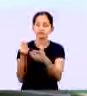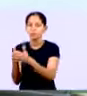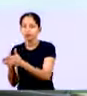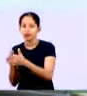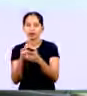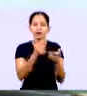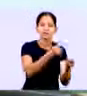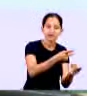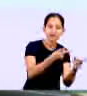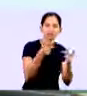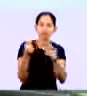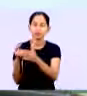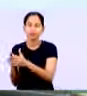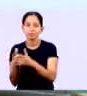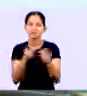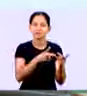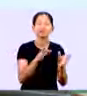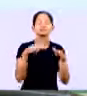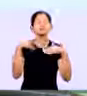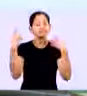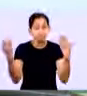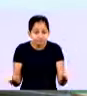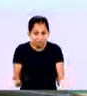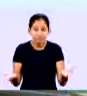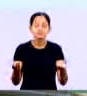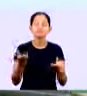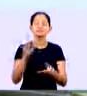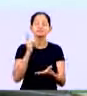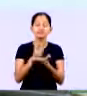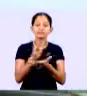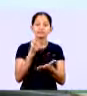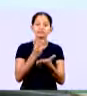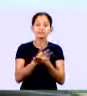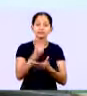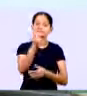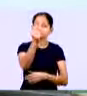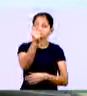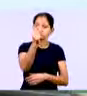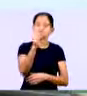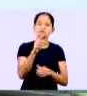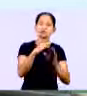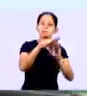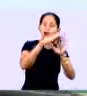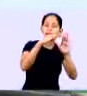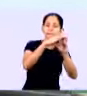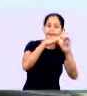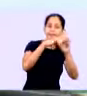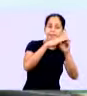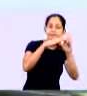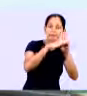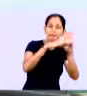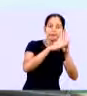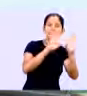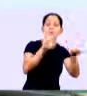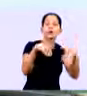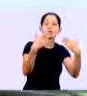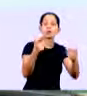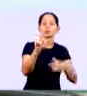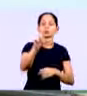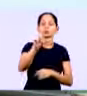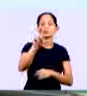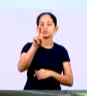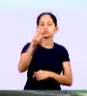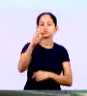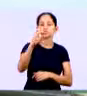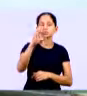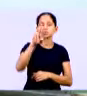vai ganhar. Cada vez que você vende um produto, você fica com uma margem lá que é o lucro. Quanto mais vezes você vender produtos, mais vezes você